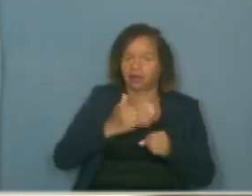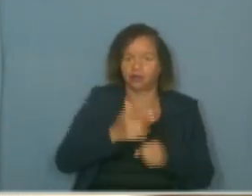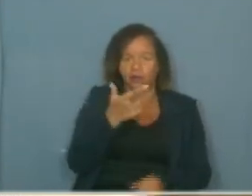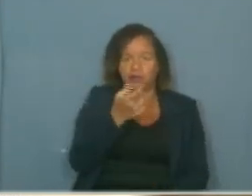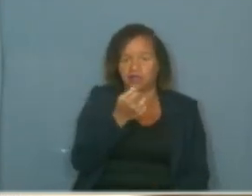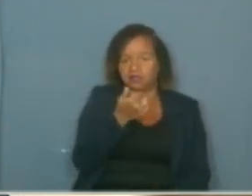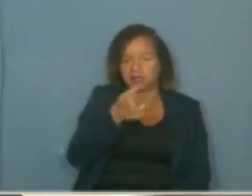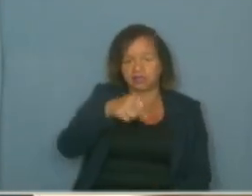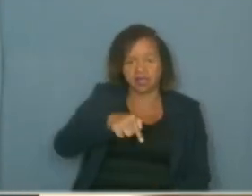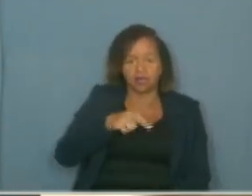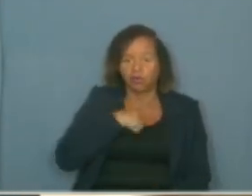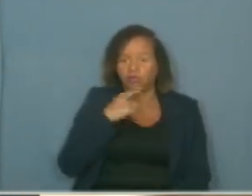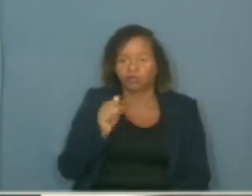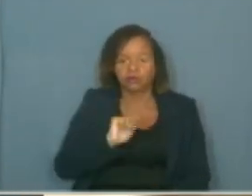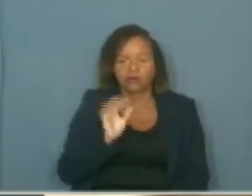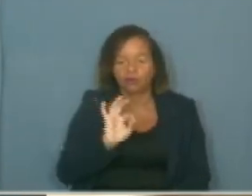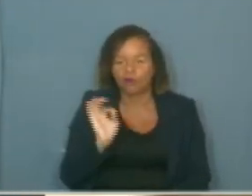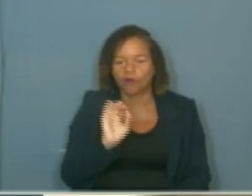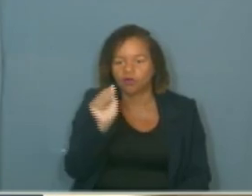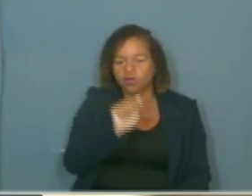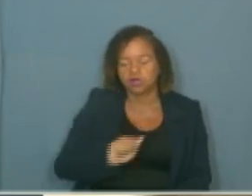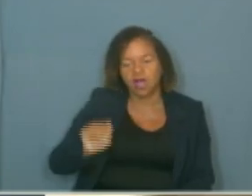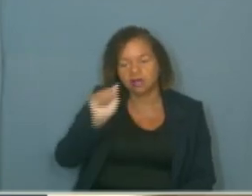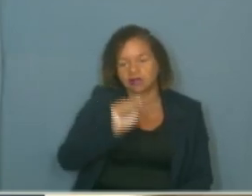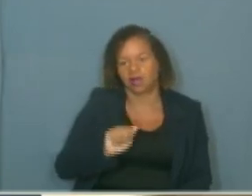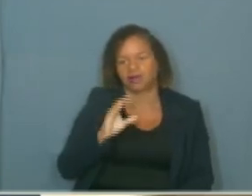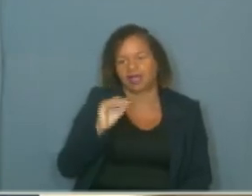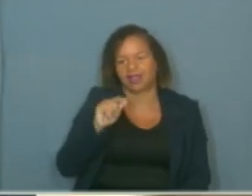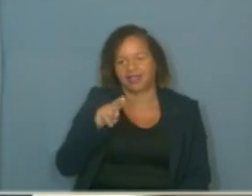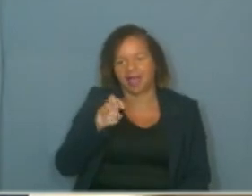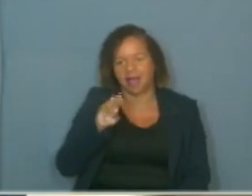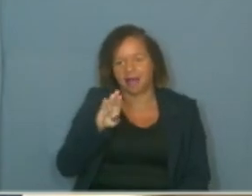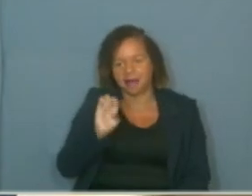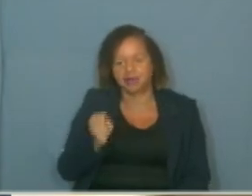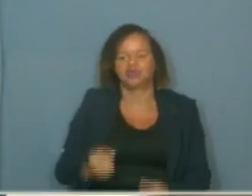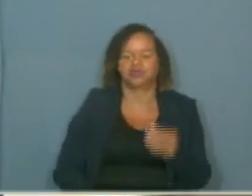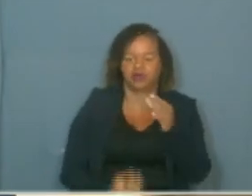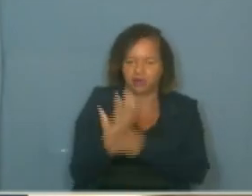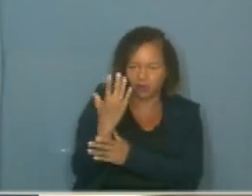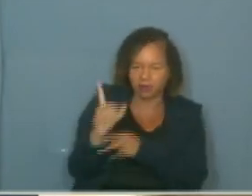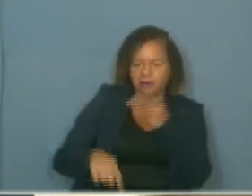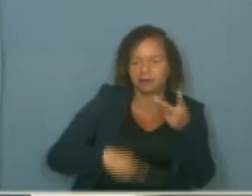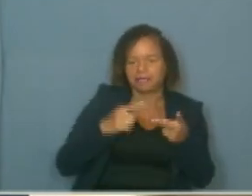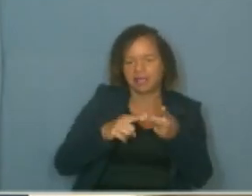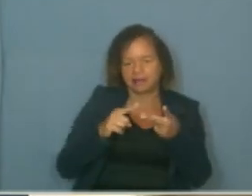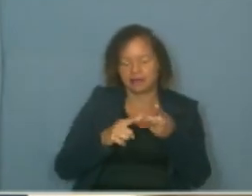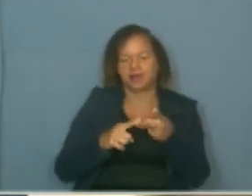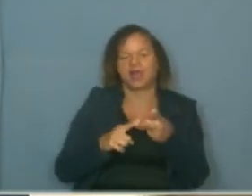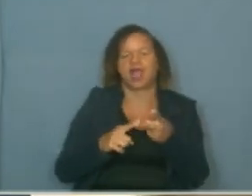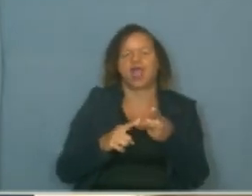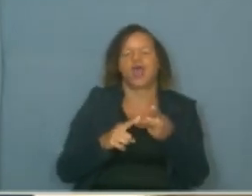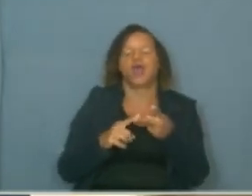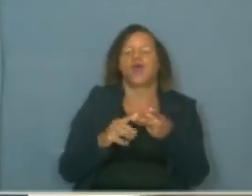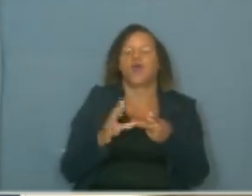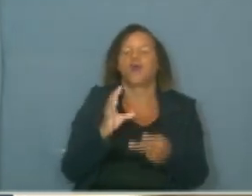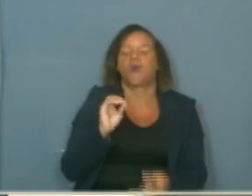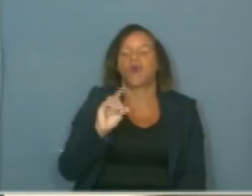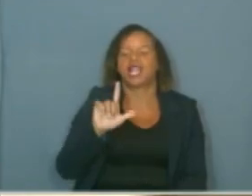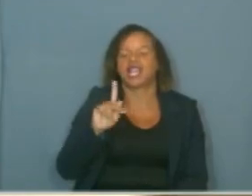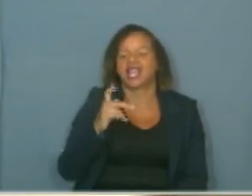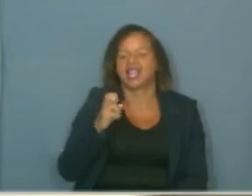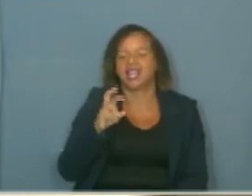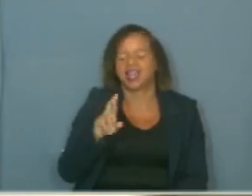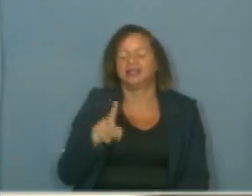nenhuma associação canábica no Recife, nem em Pernambuco. E aí criou-se a Canap, depois criou-se a Acolher, depois a gente